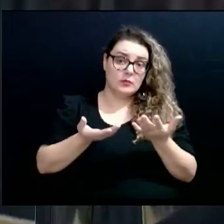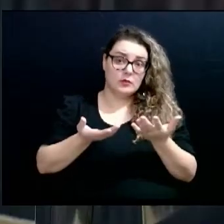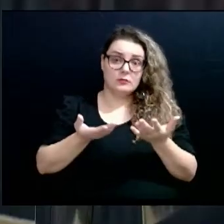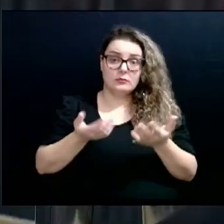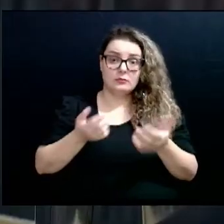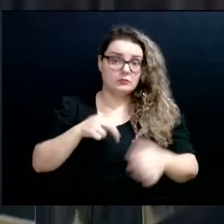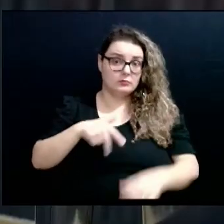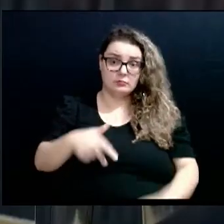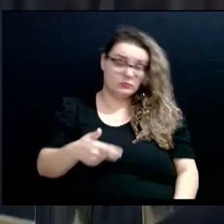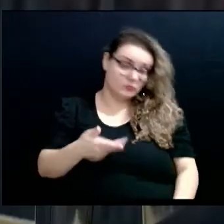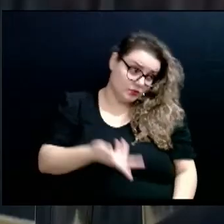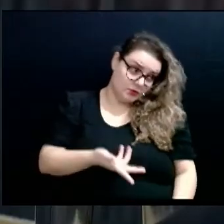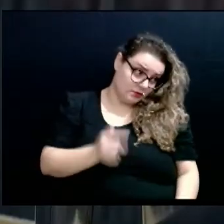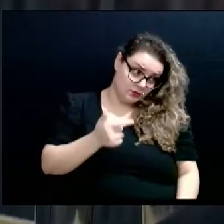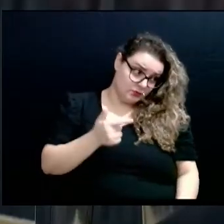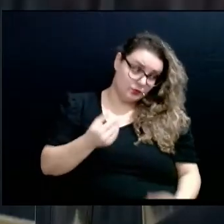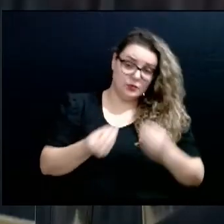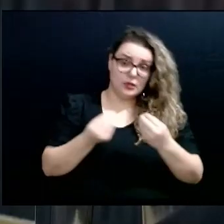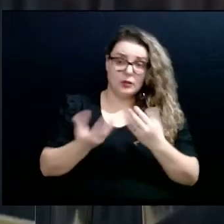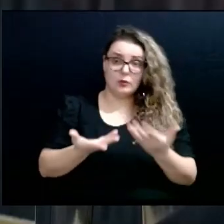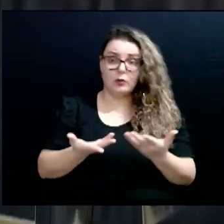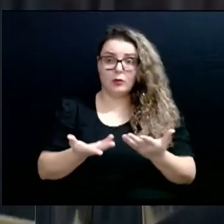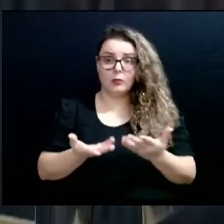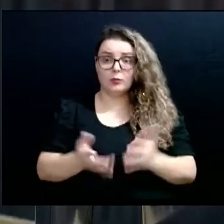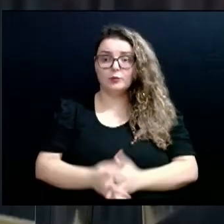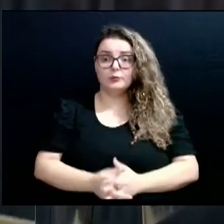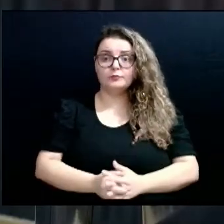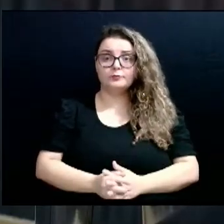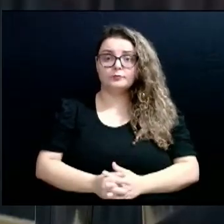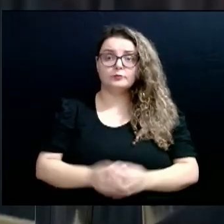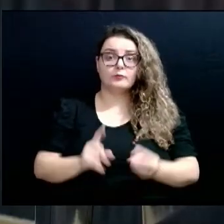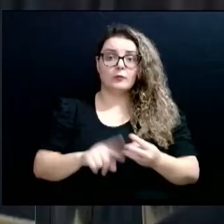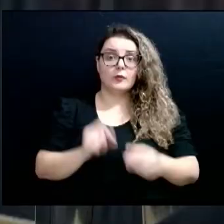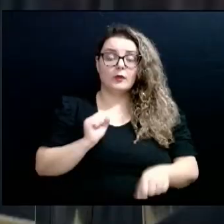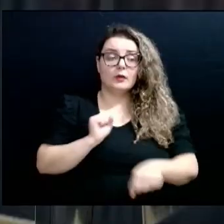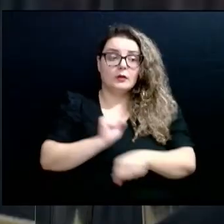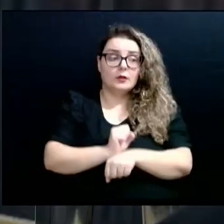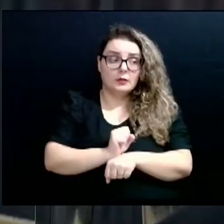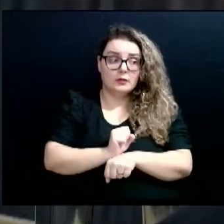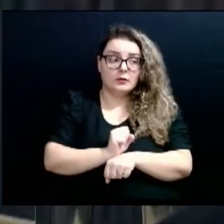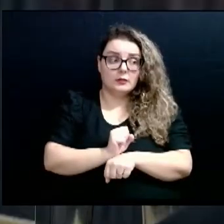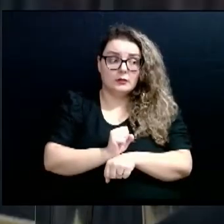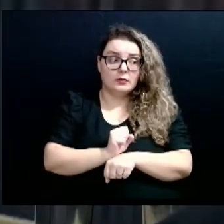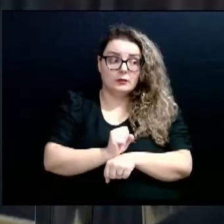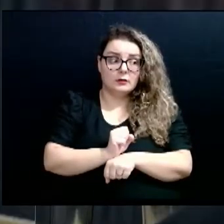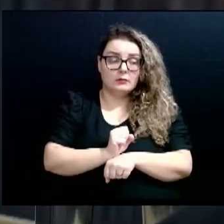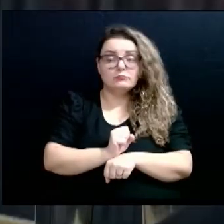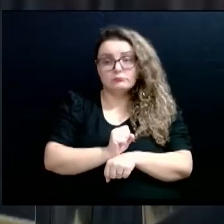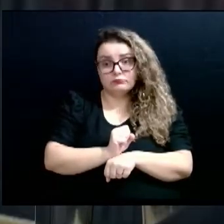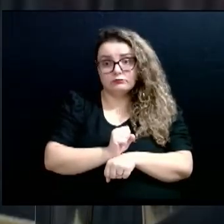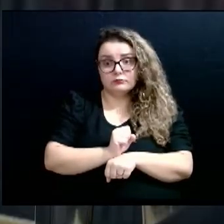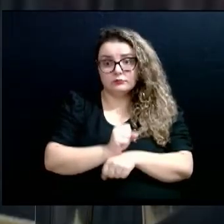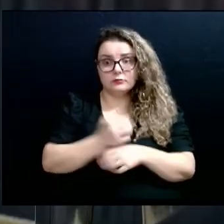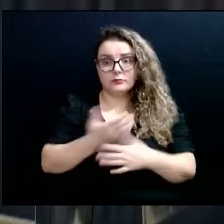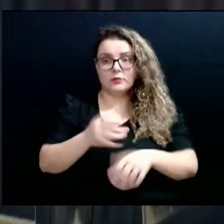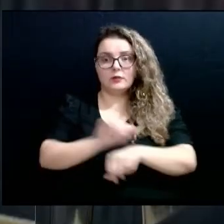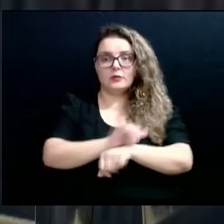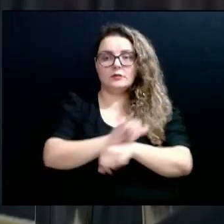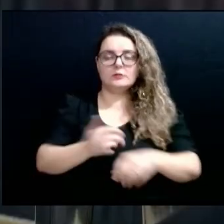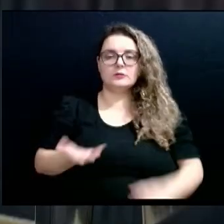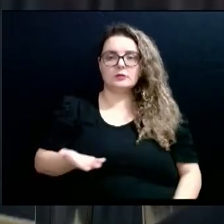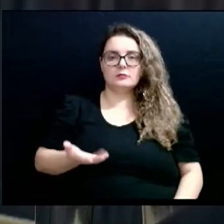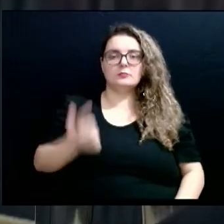nesse caso não é possível. Ou ele pode paralisar, né? Então, esse mecanismo de funcionamento do cérebro é